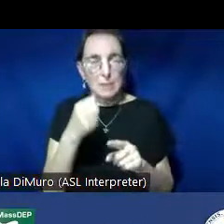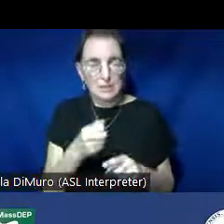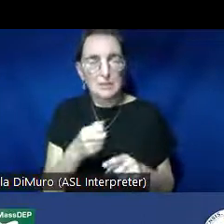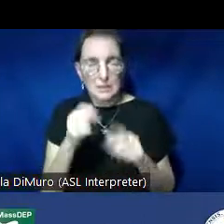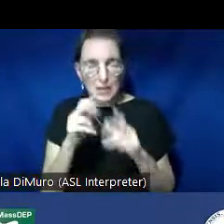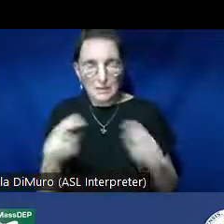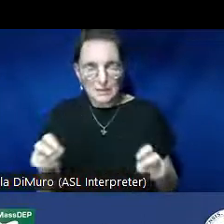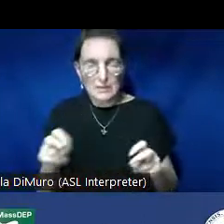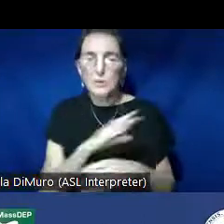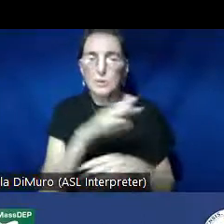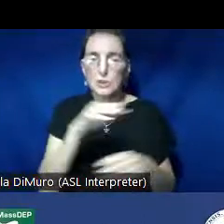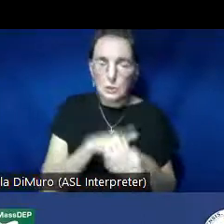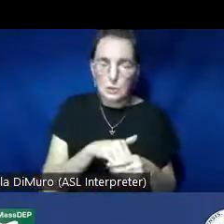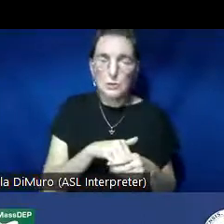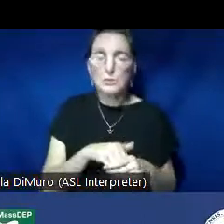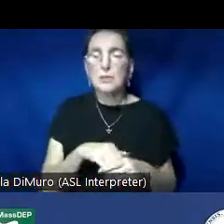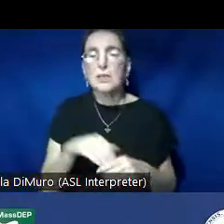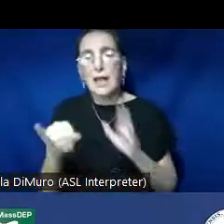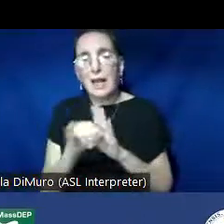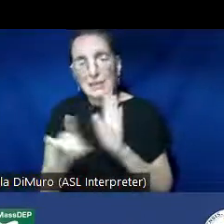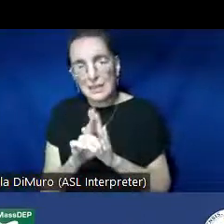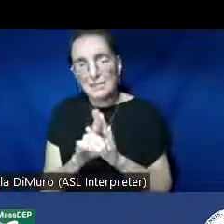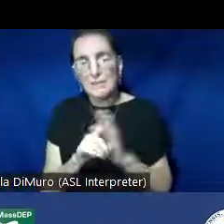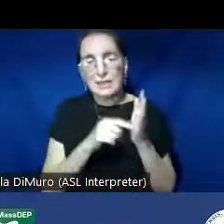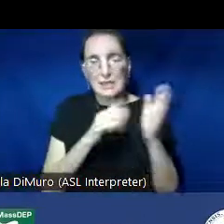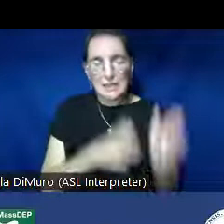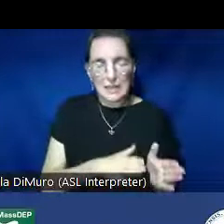impacto cumulativo que te inclui identifica